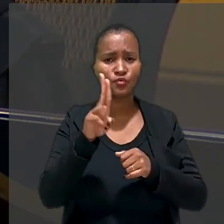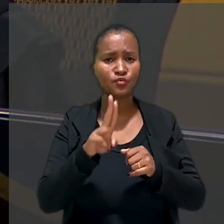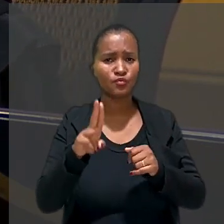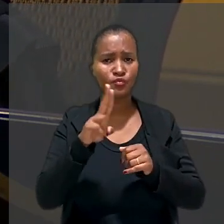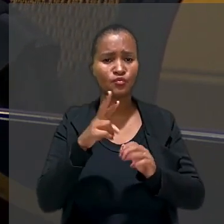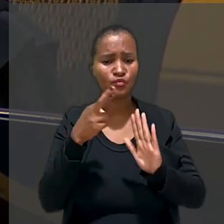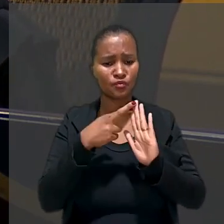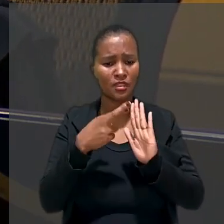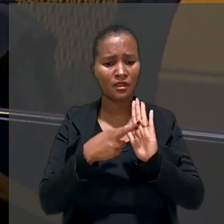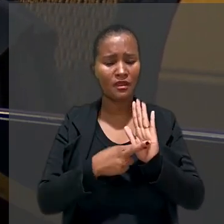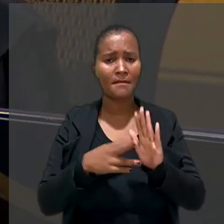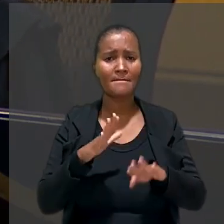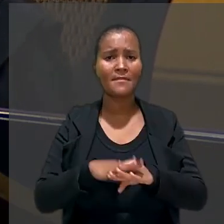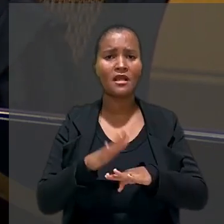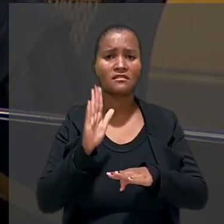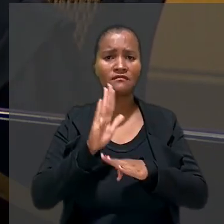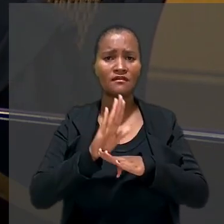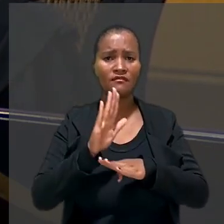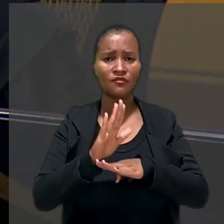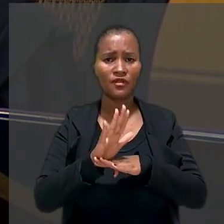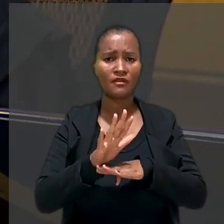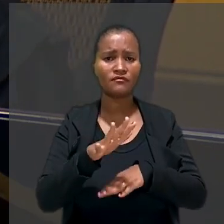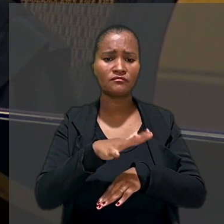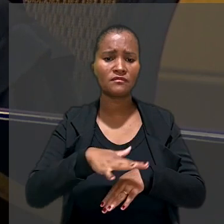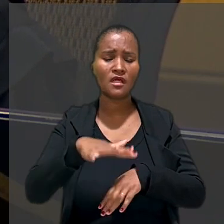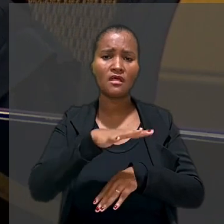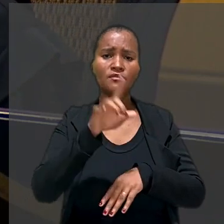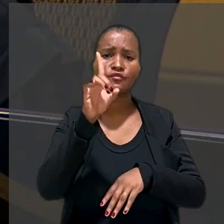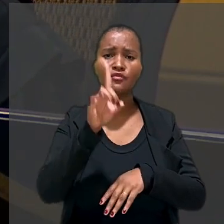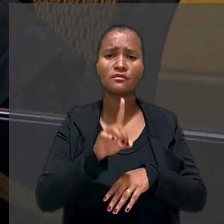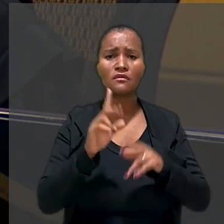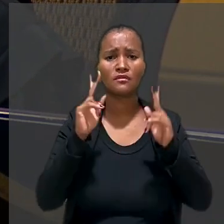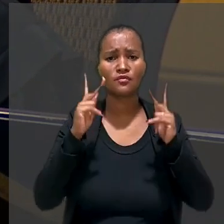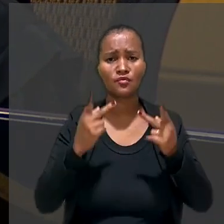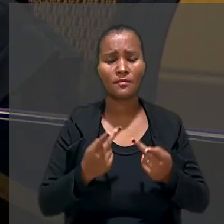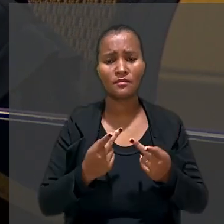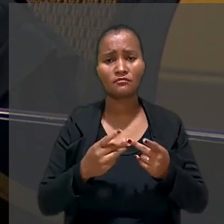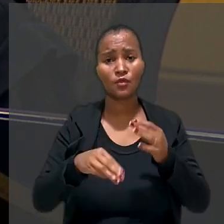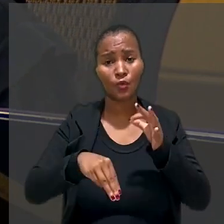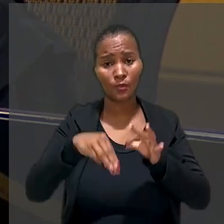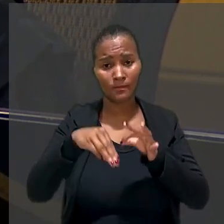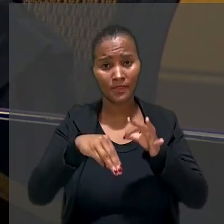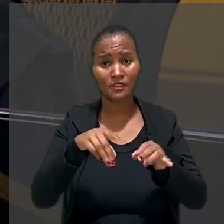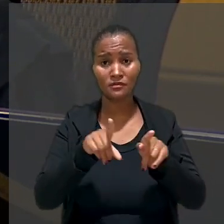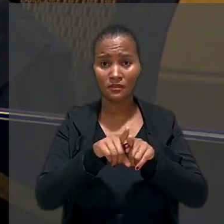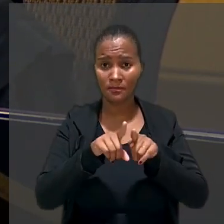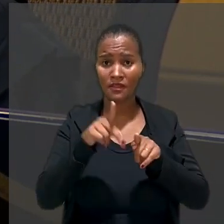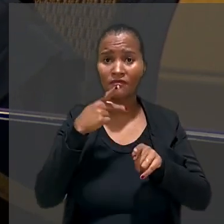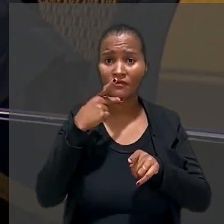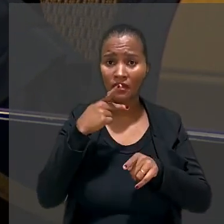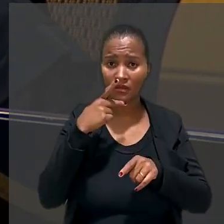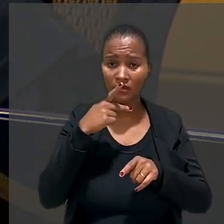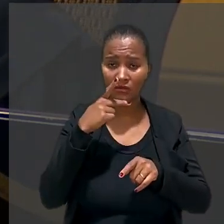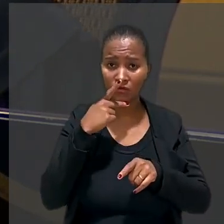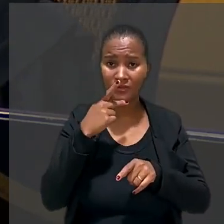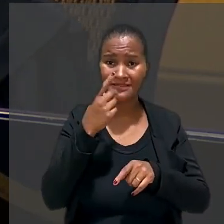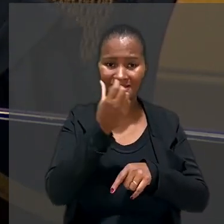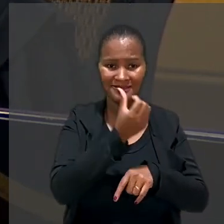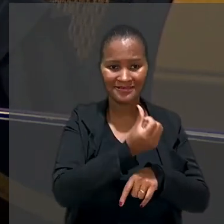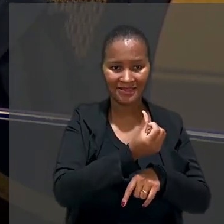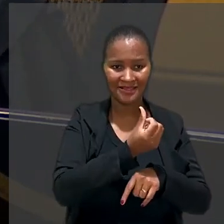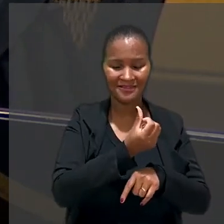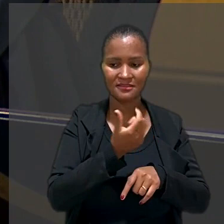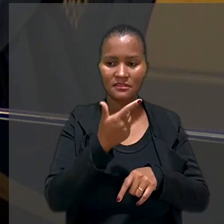de aplicação da norma mais favorável no campo dos direitos humanos. O ministro acrescentou que em pelo